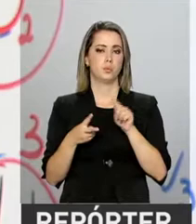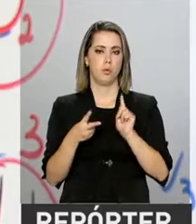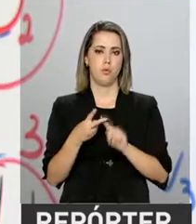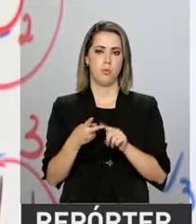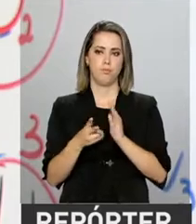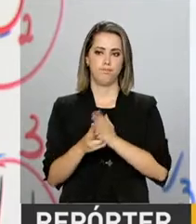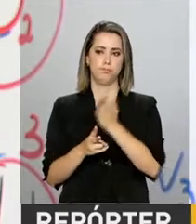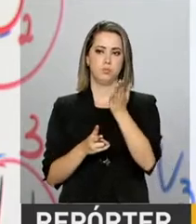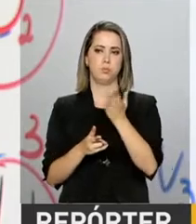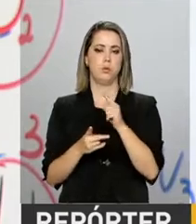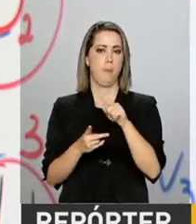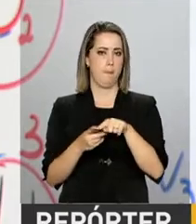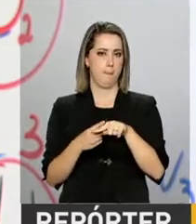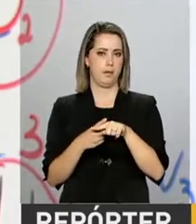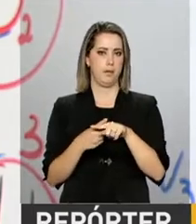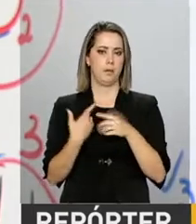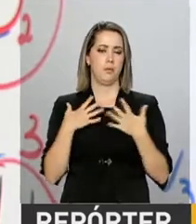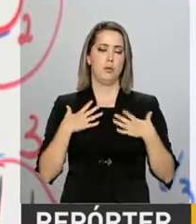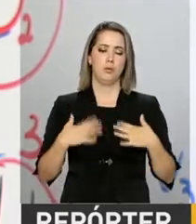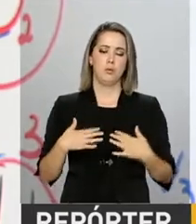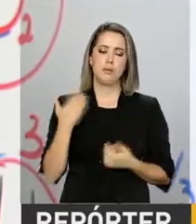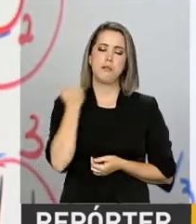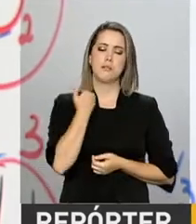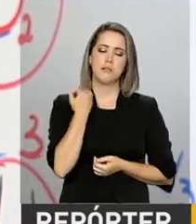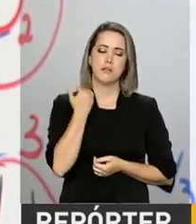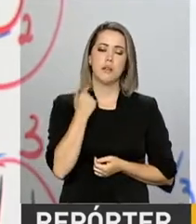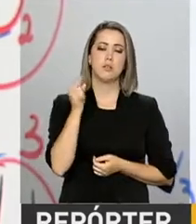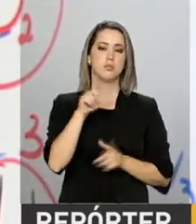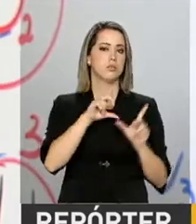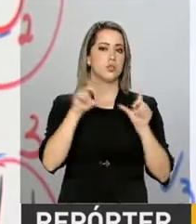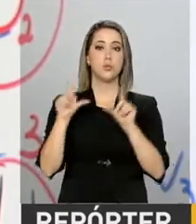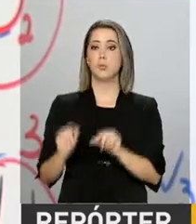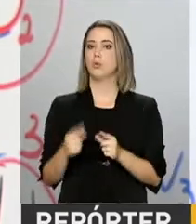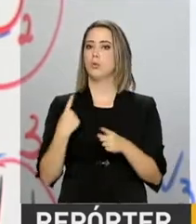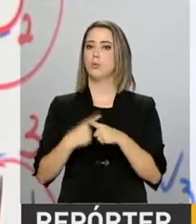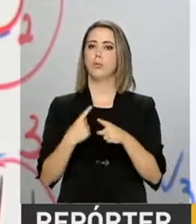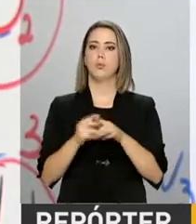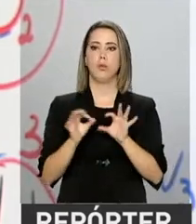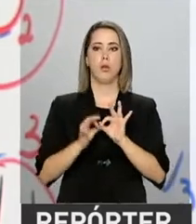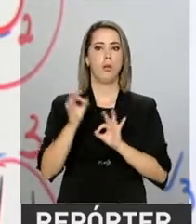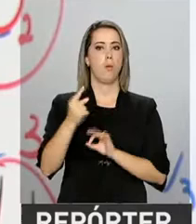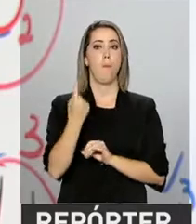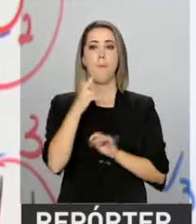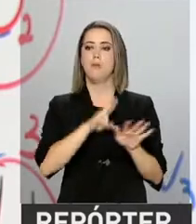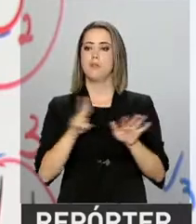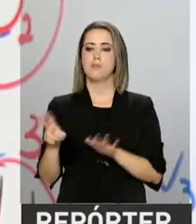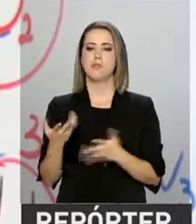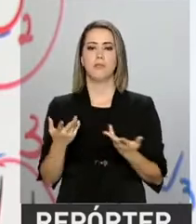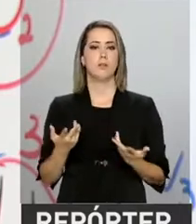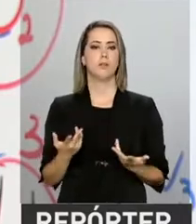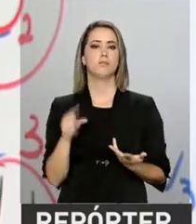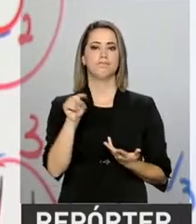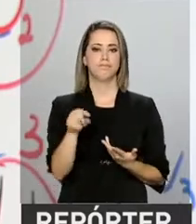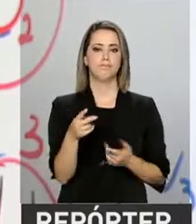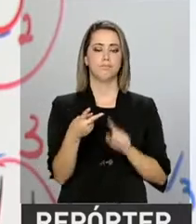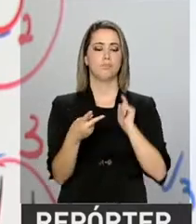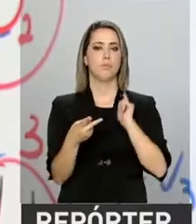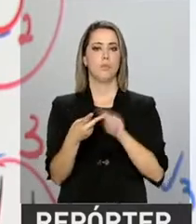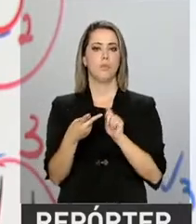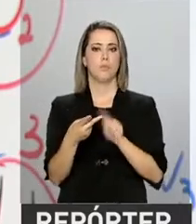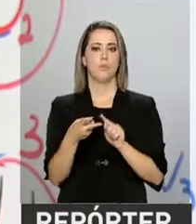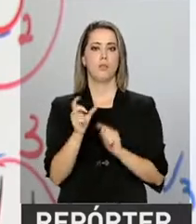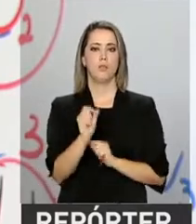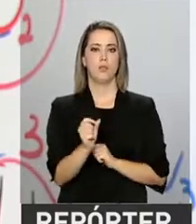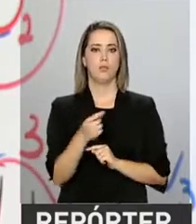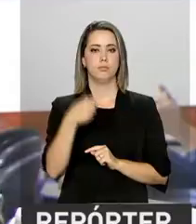visto. Primeiro, o cansaço físico. Então, isso aí diminui bastante porque o aluno não está emendando uma prova na outra. E